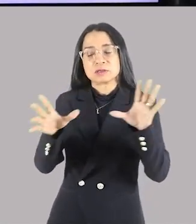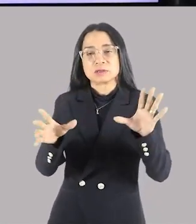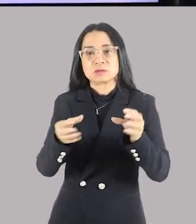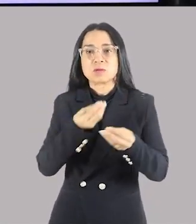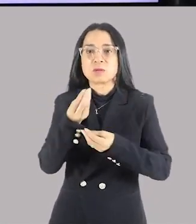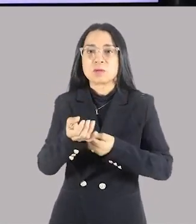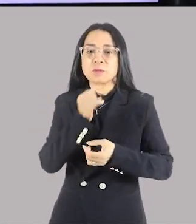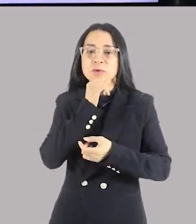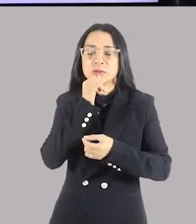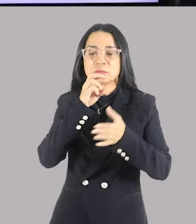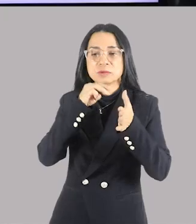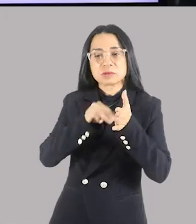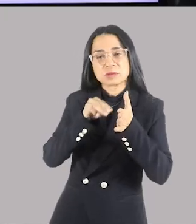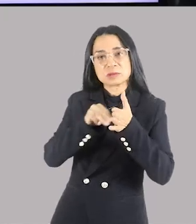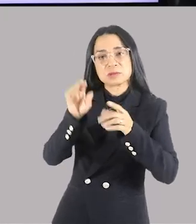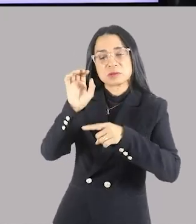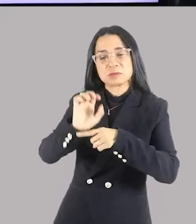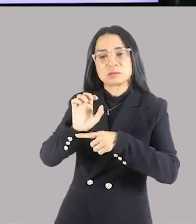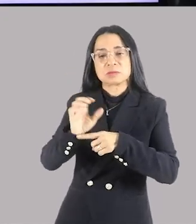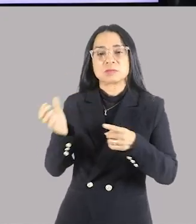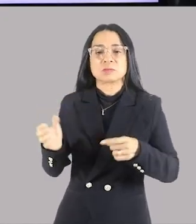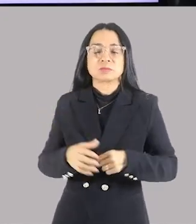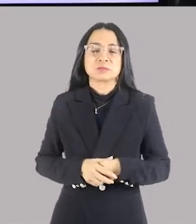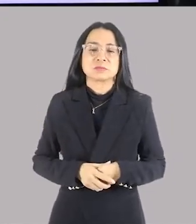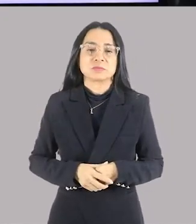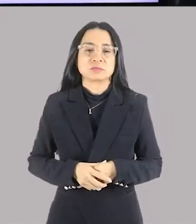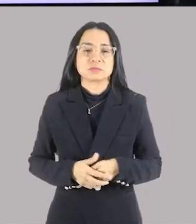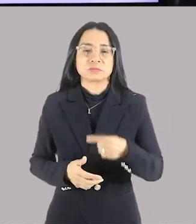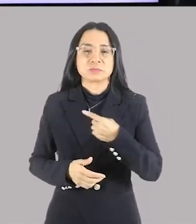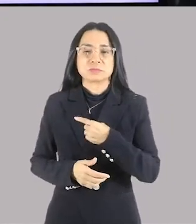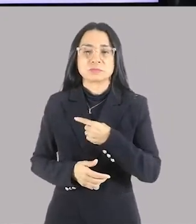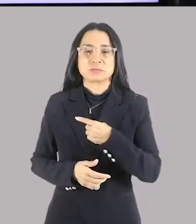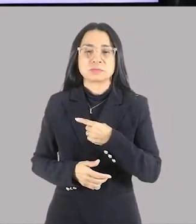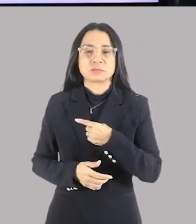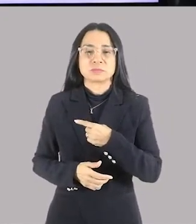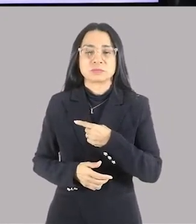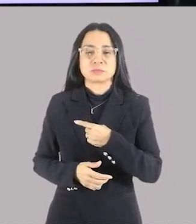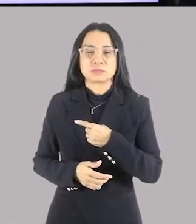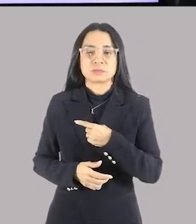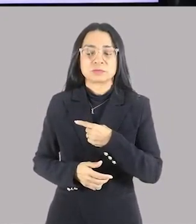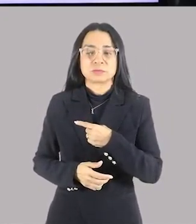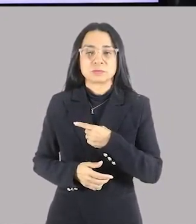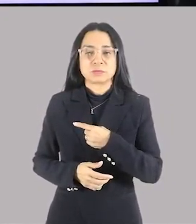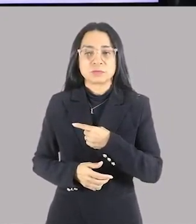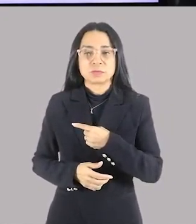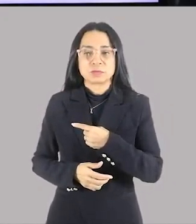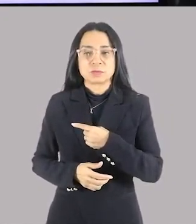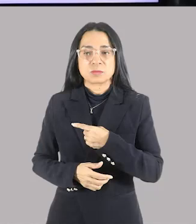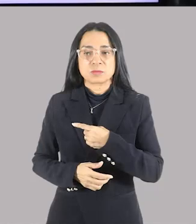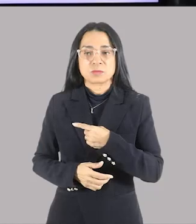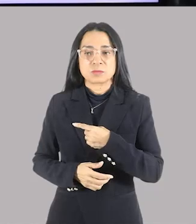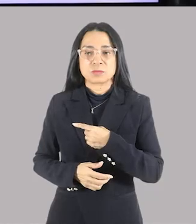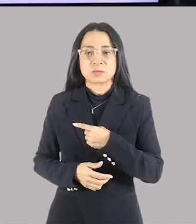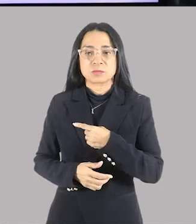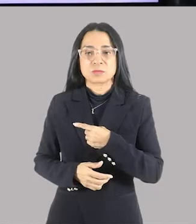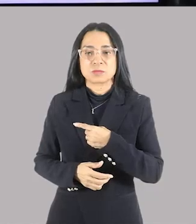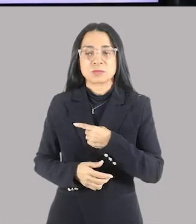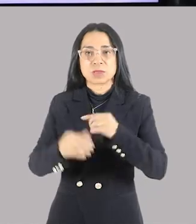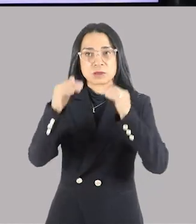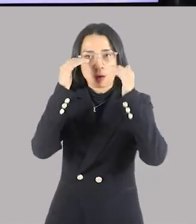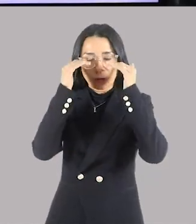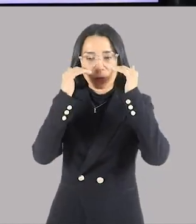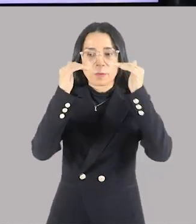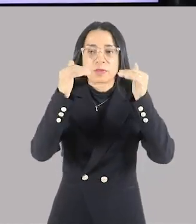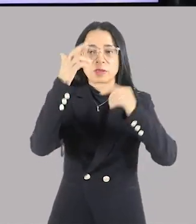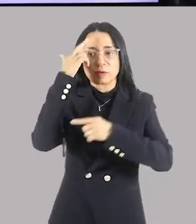secretarias de Estado, perfeito? Grau hierárquico abaixo, portanto, dos órgãos independentes. São subordinados às chefias dos